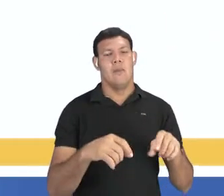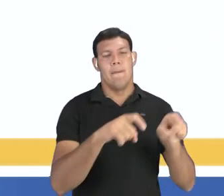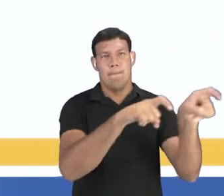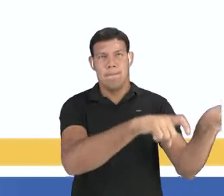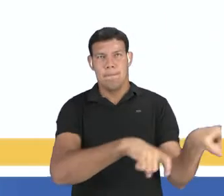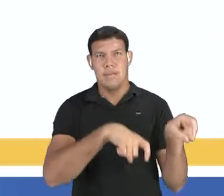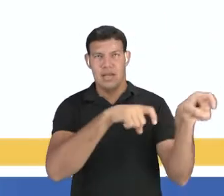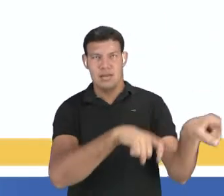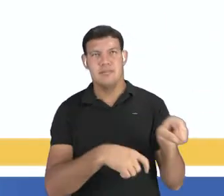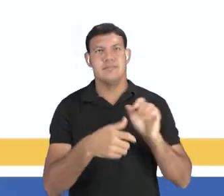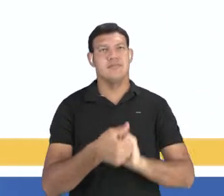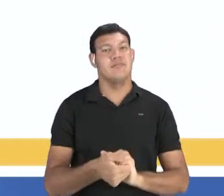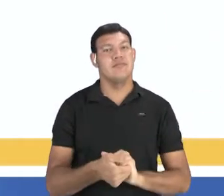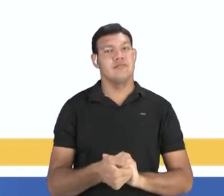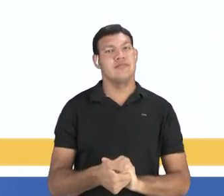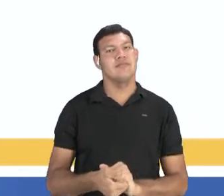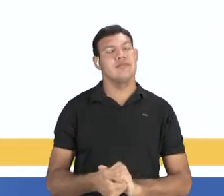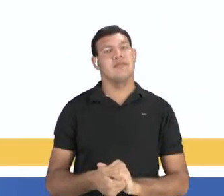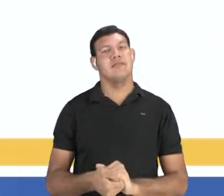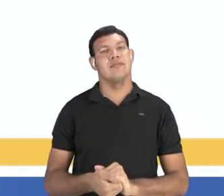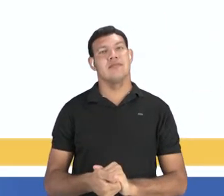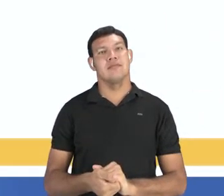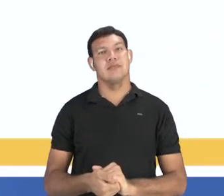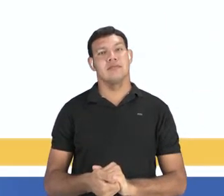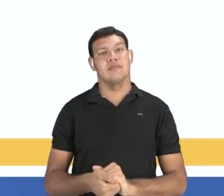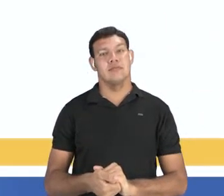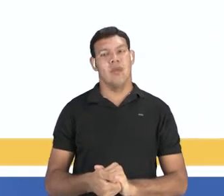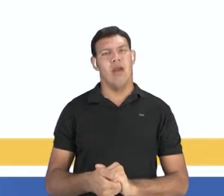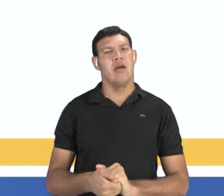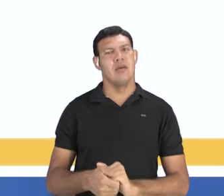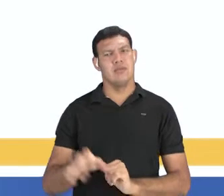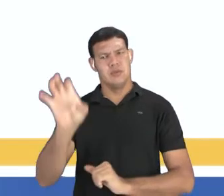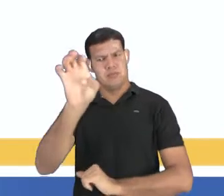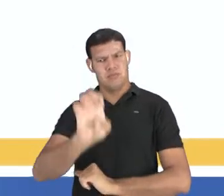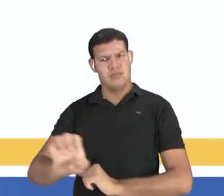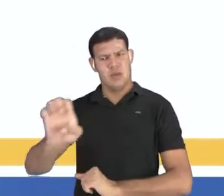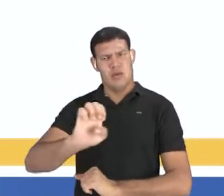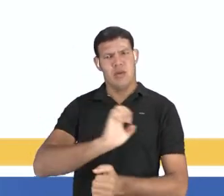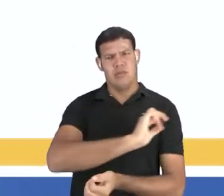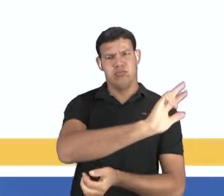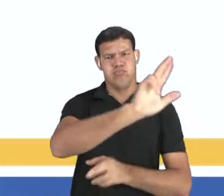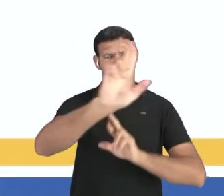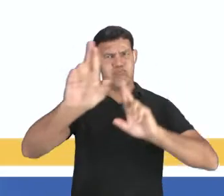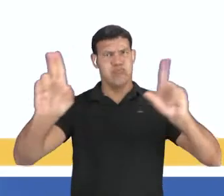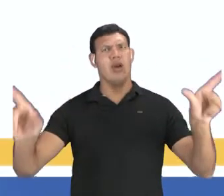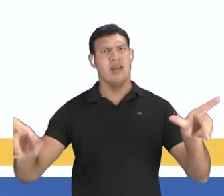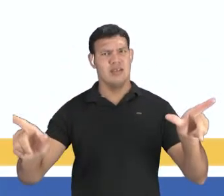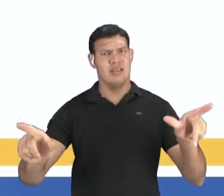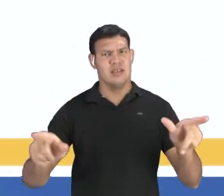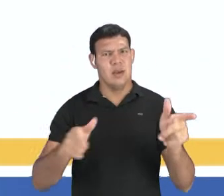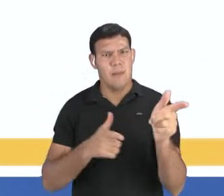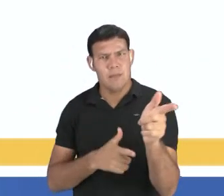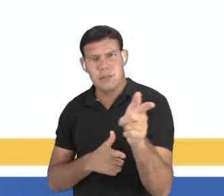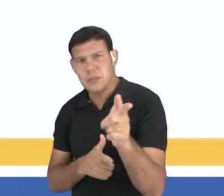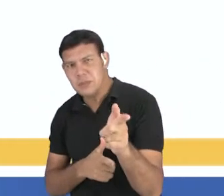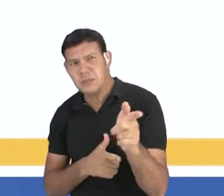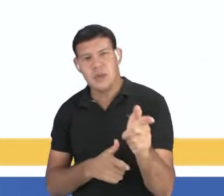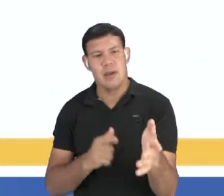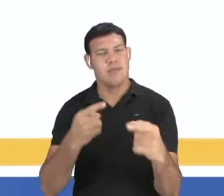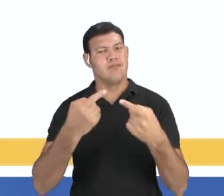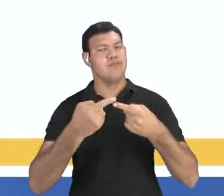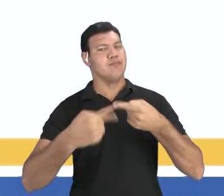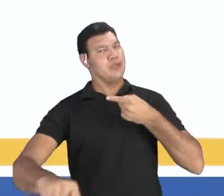eram muitos locais Europa desculpa em um sua casa da Europa era como uma proibição da caça realizada por servos